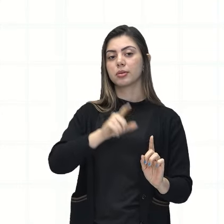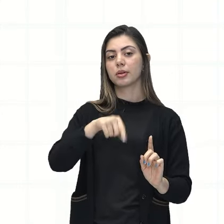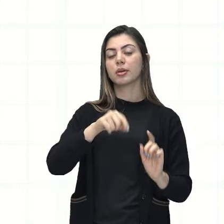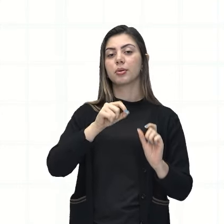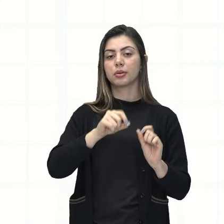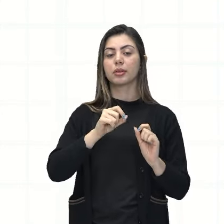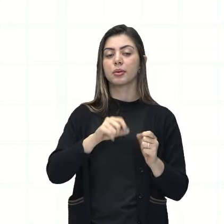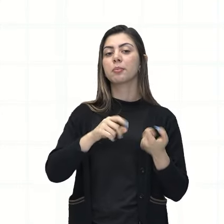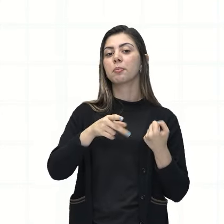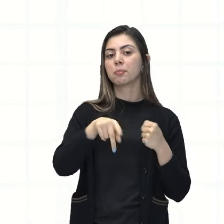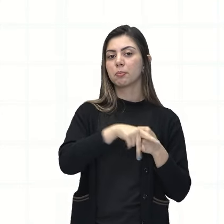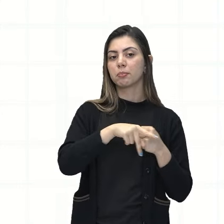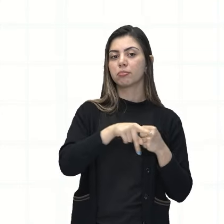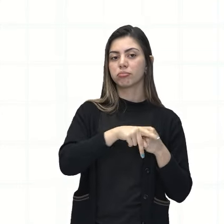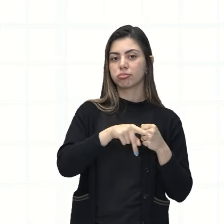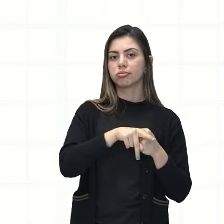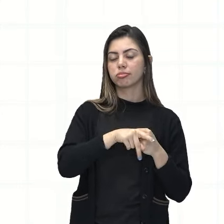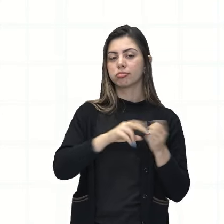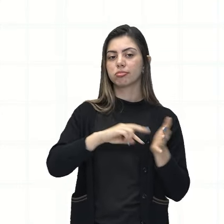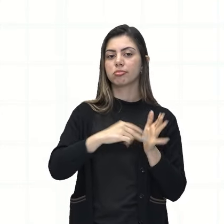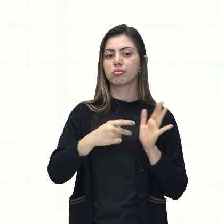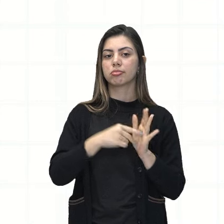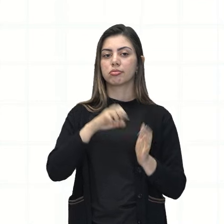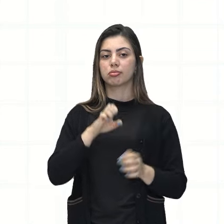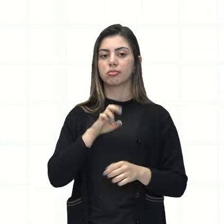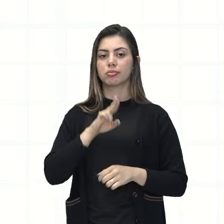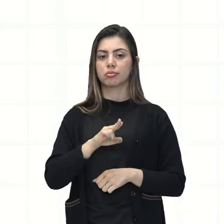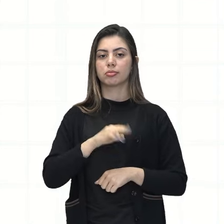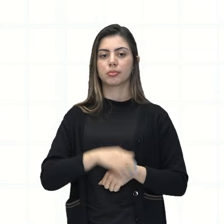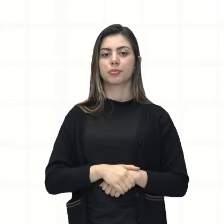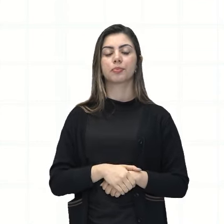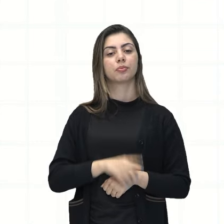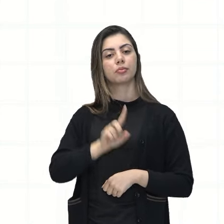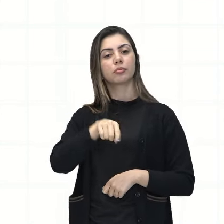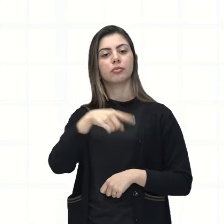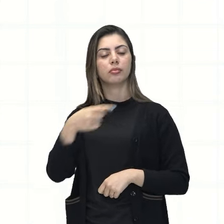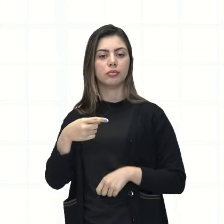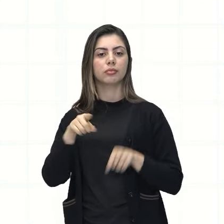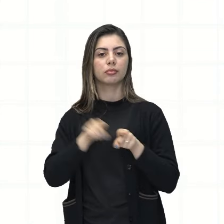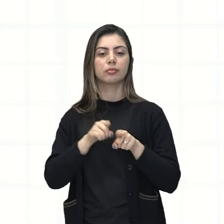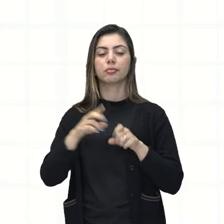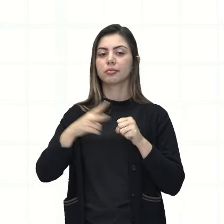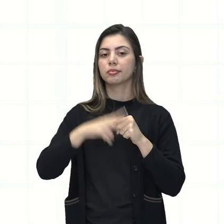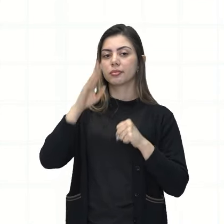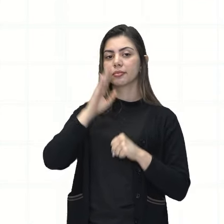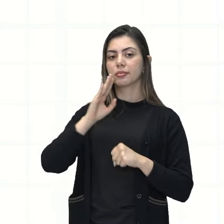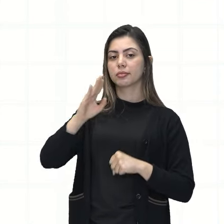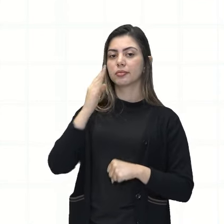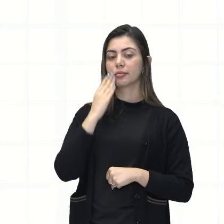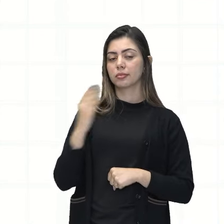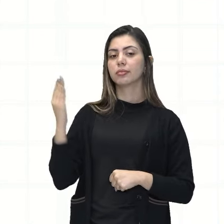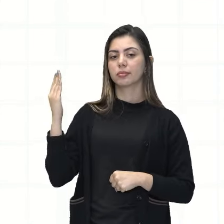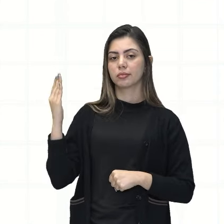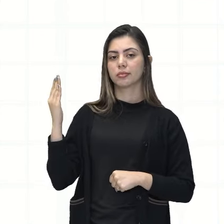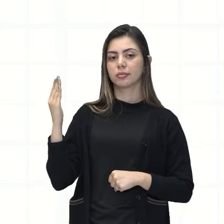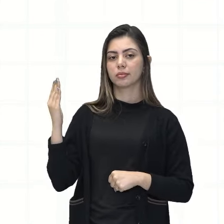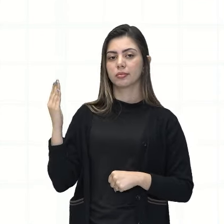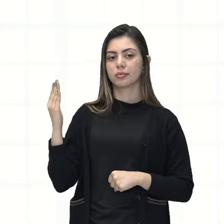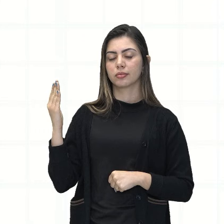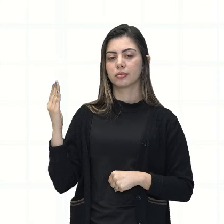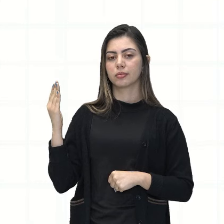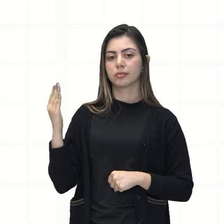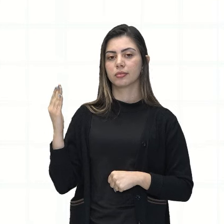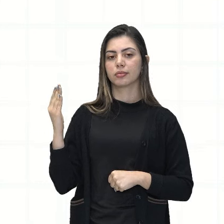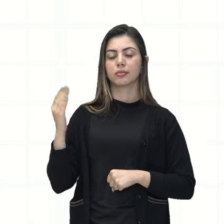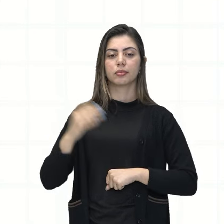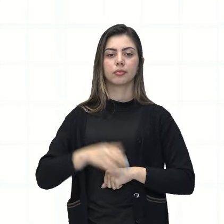I, que significa eu. E tem também o verbo principal, que é surf on the net, né? Navegar na